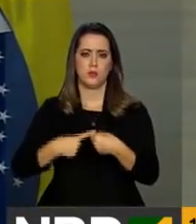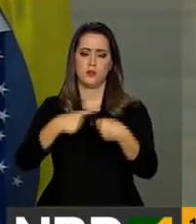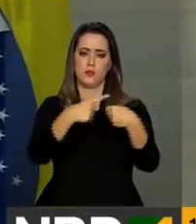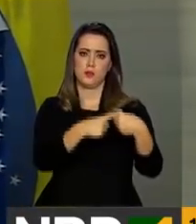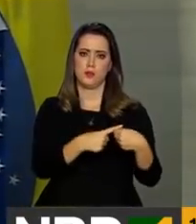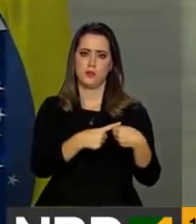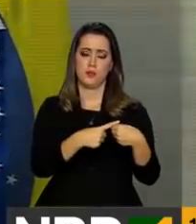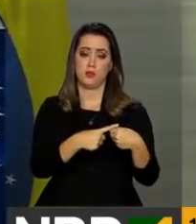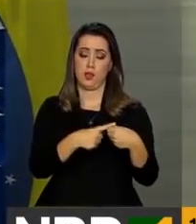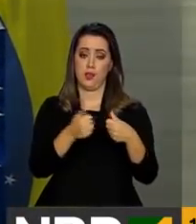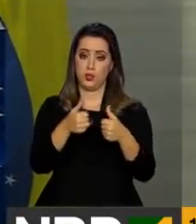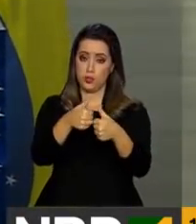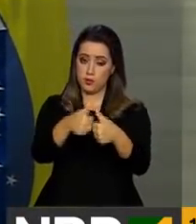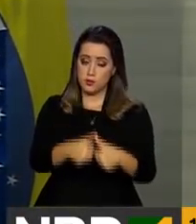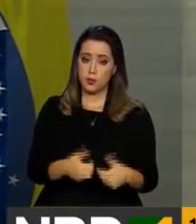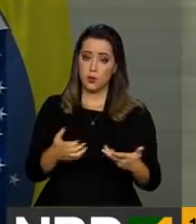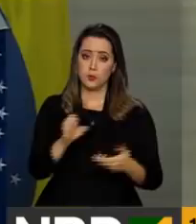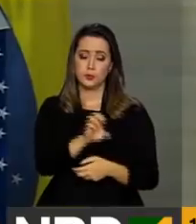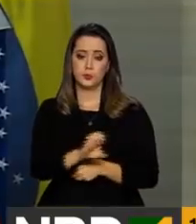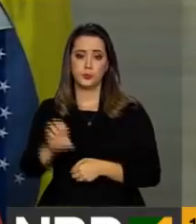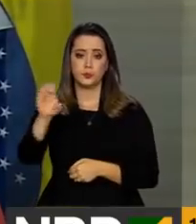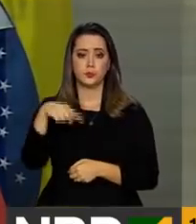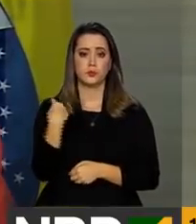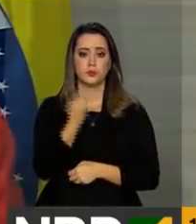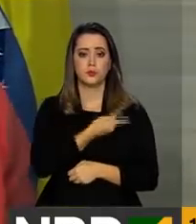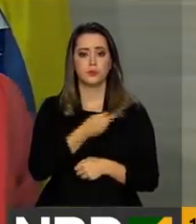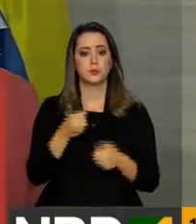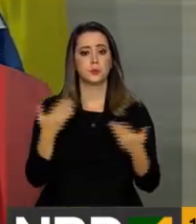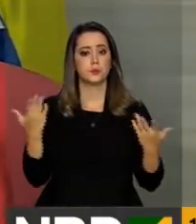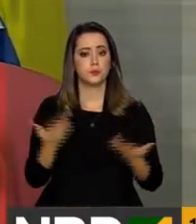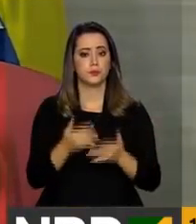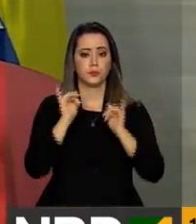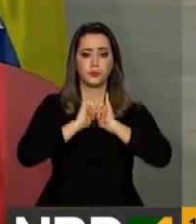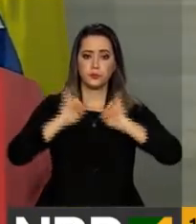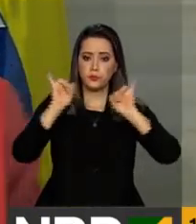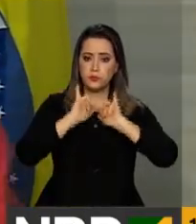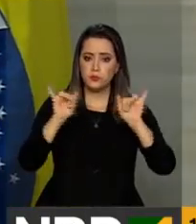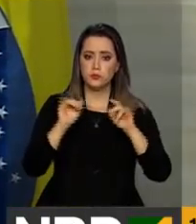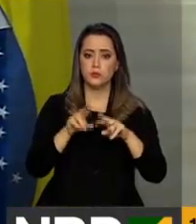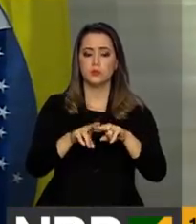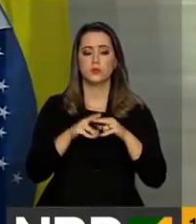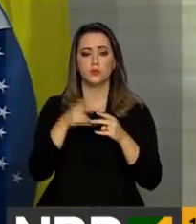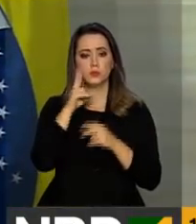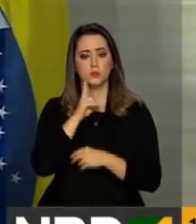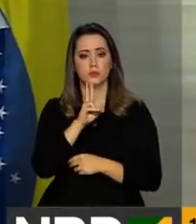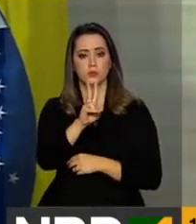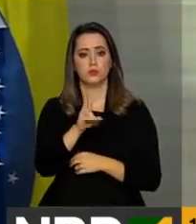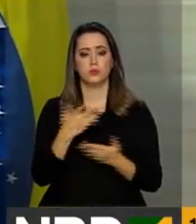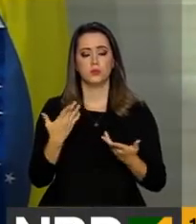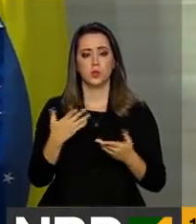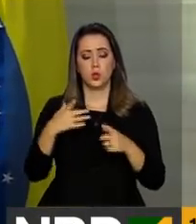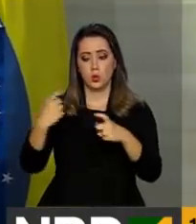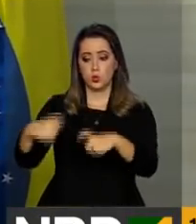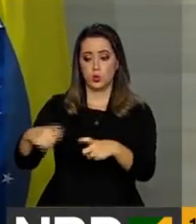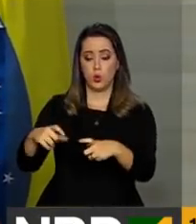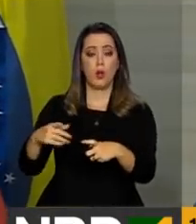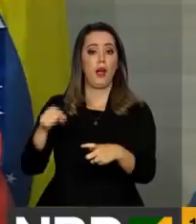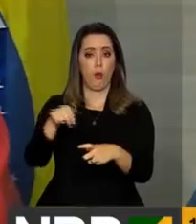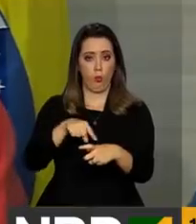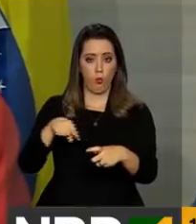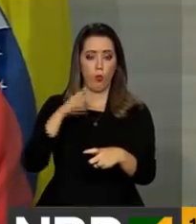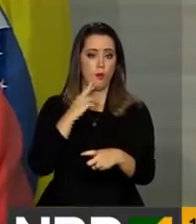do estado, né? E nós viemos fazer este anúncio sob o ângulo, digamos assim, territorial, mas